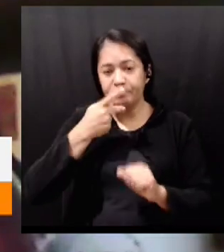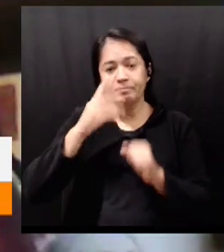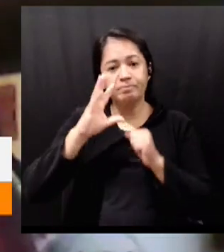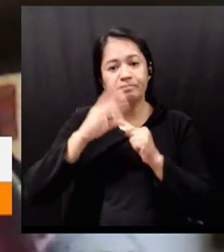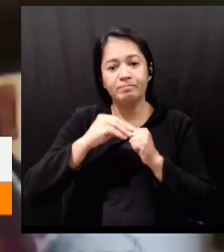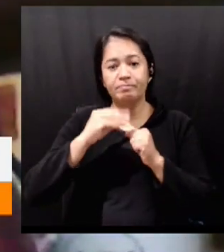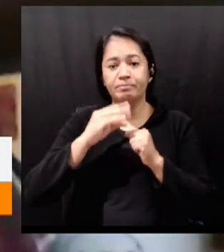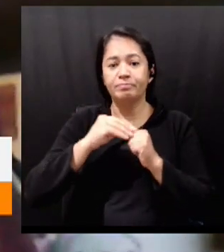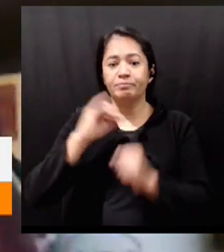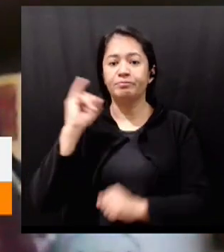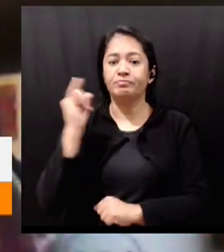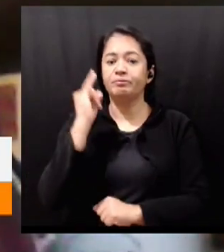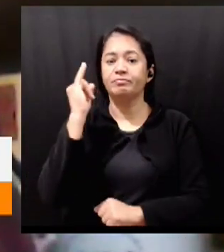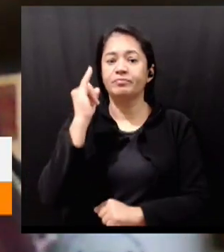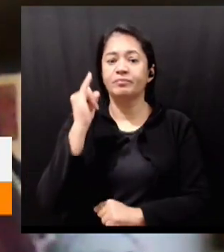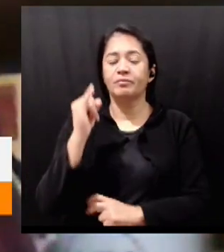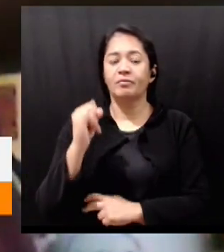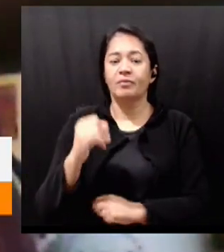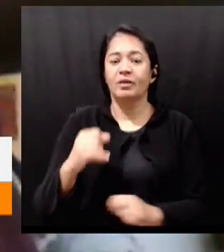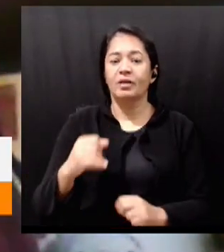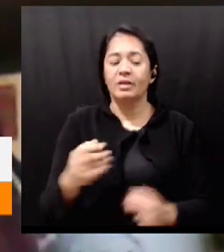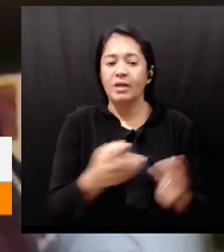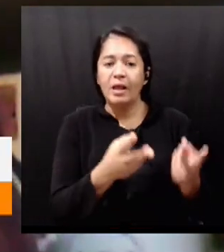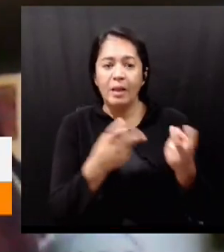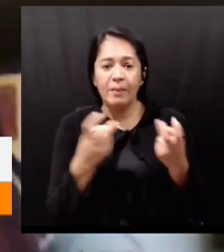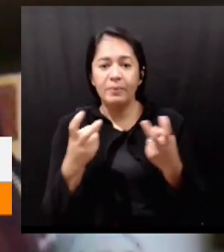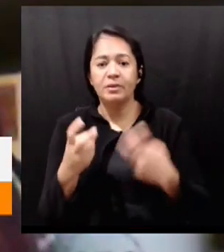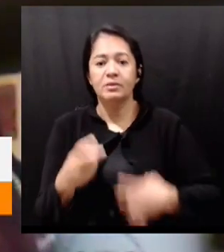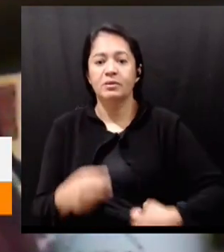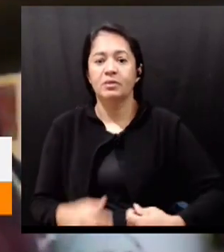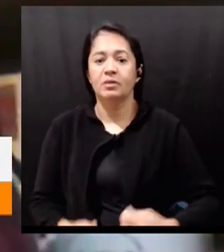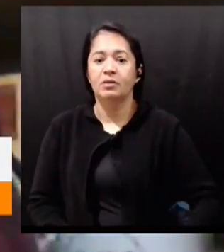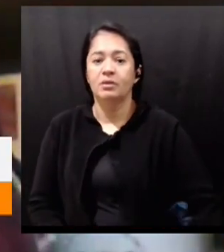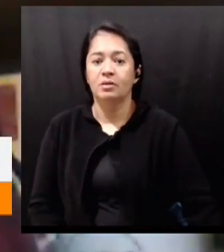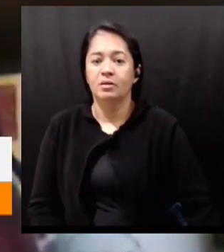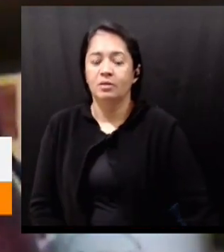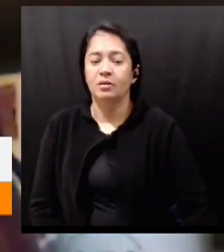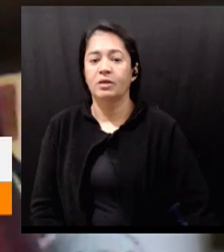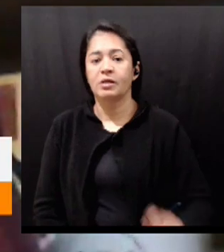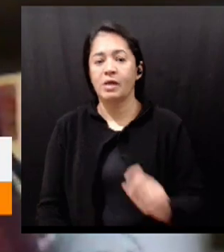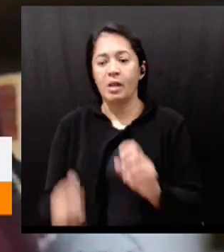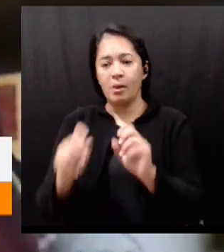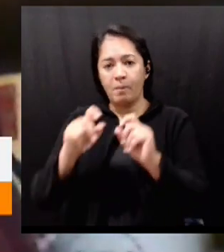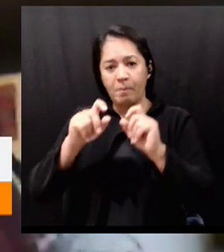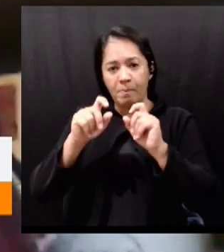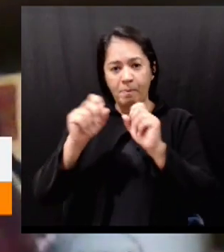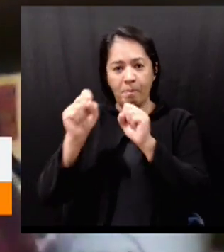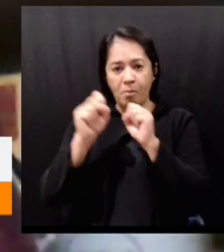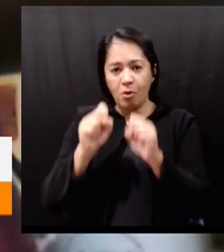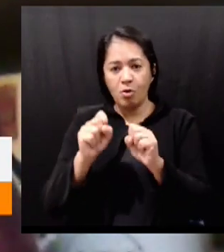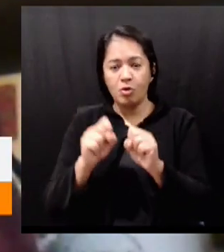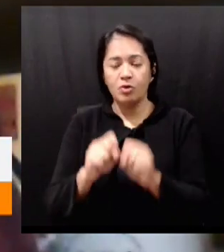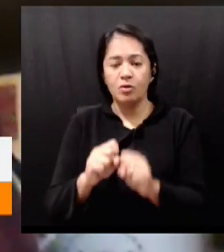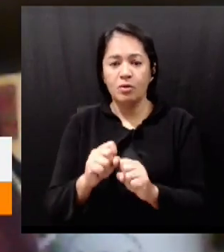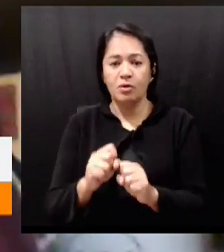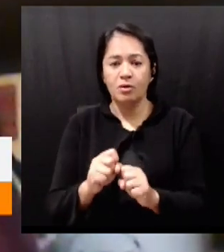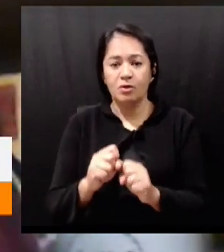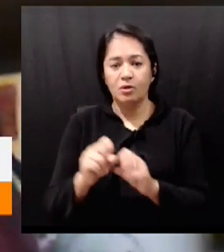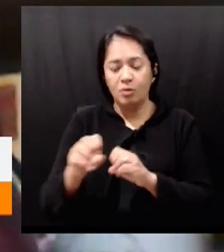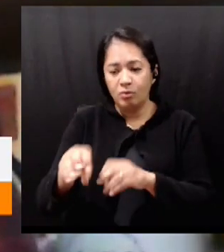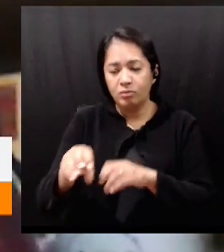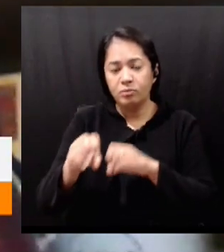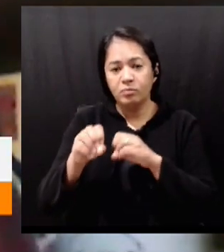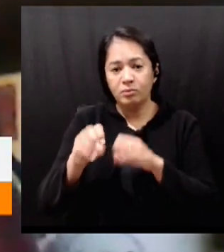ela tenha essa percepção mesmo de que ela pode instruir